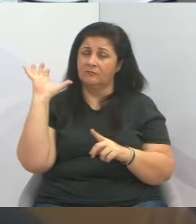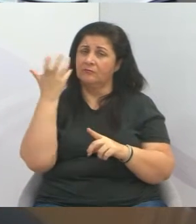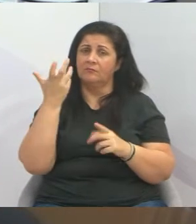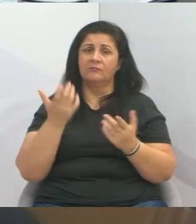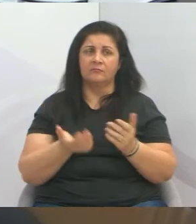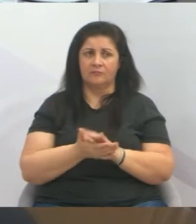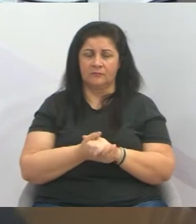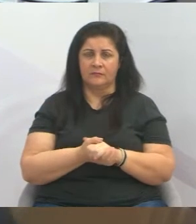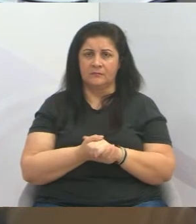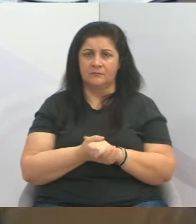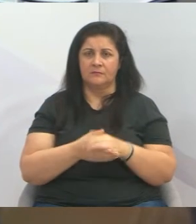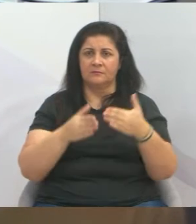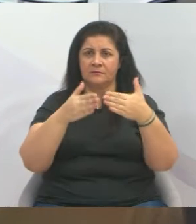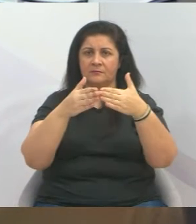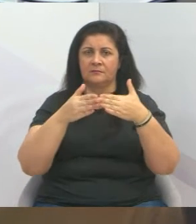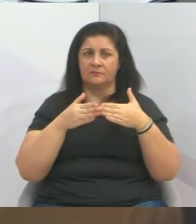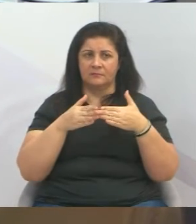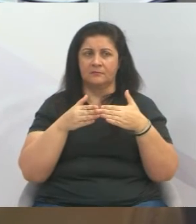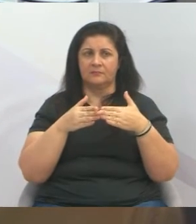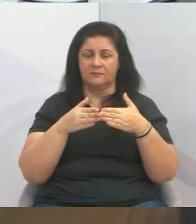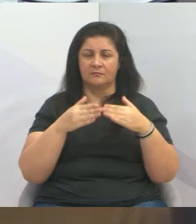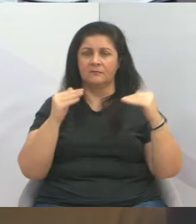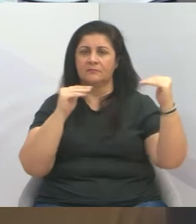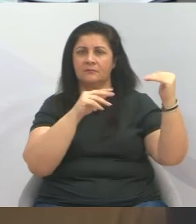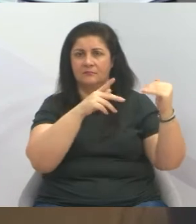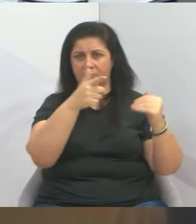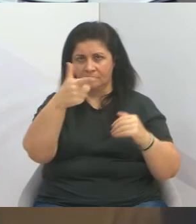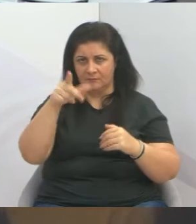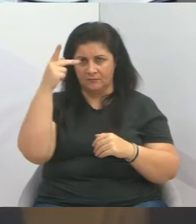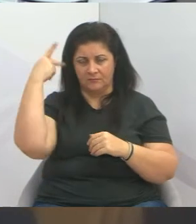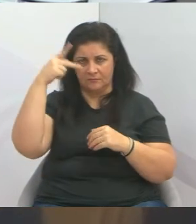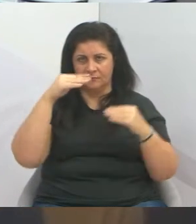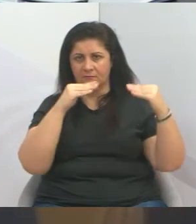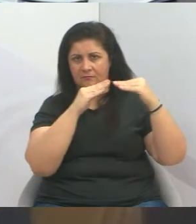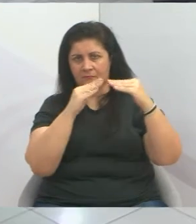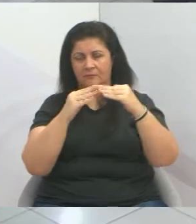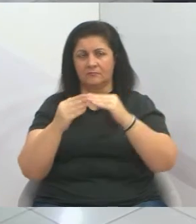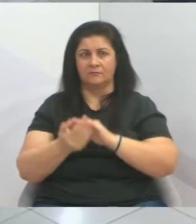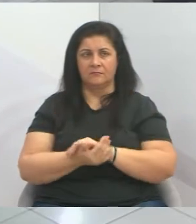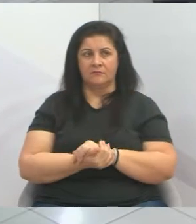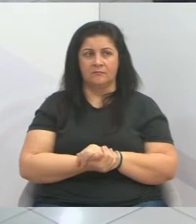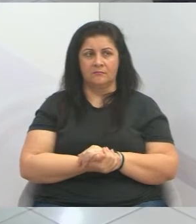Então peça de favor o voto dos vereador